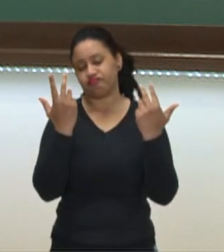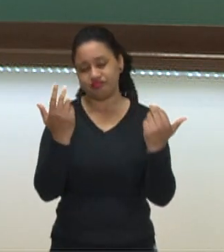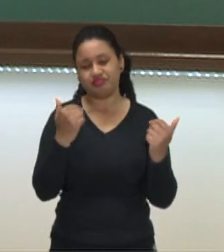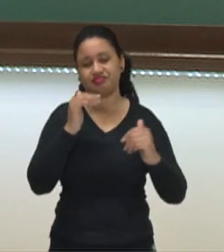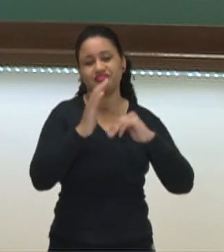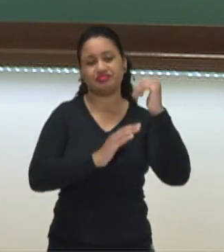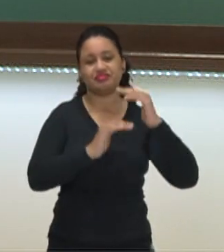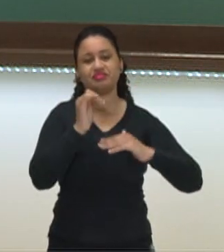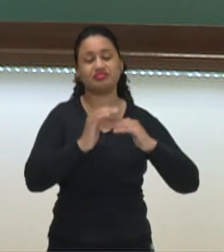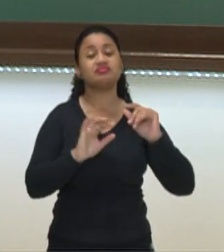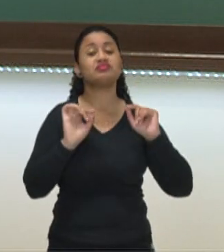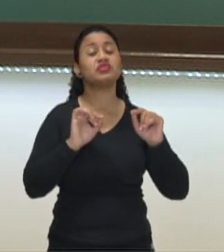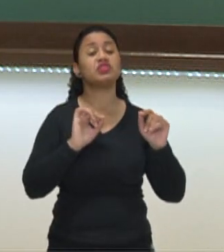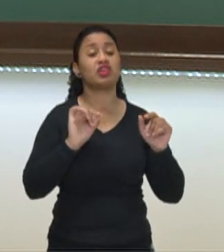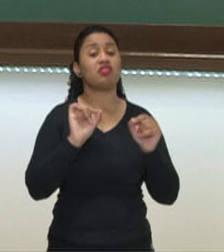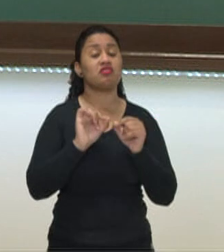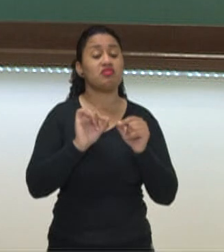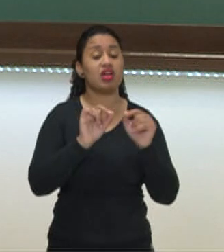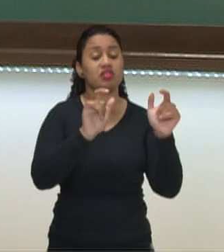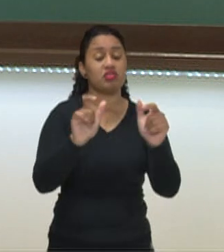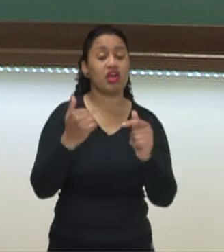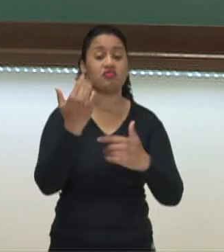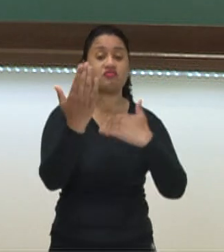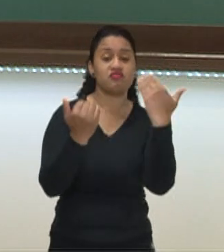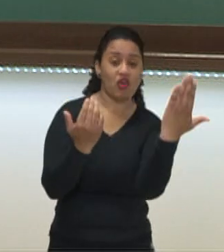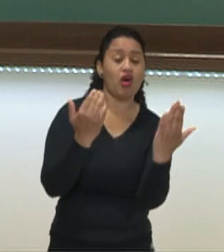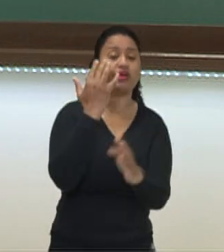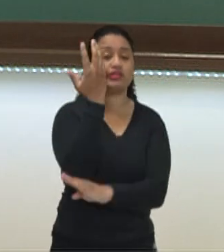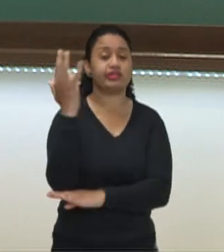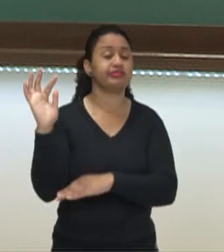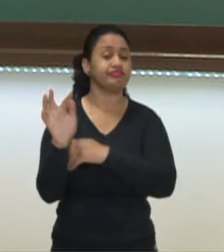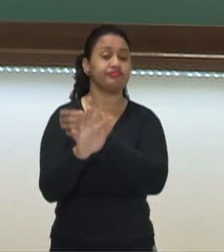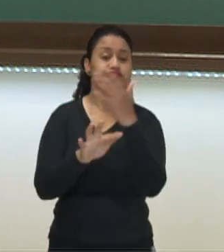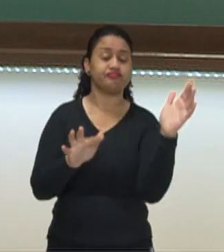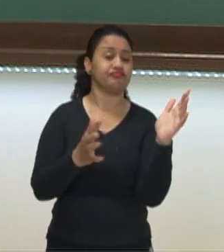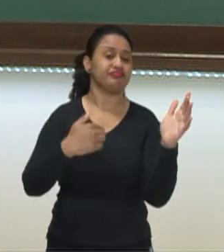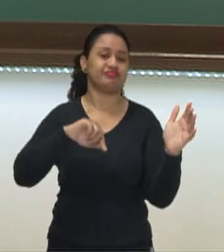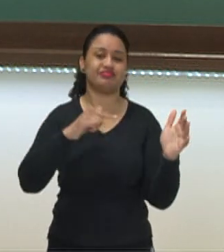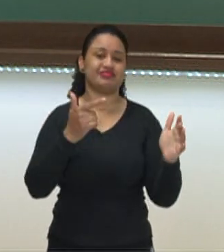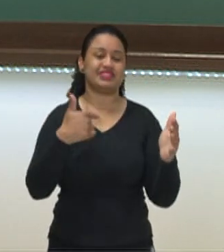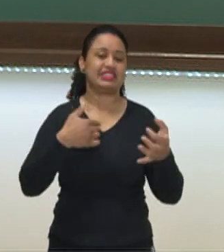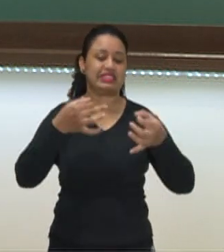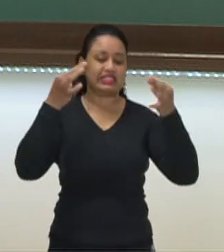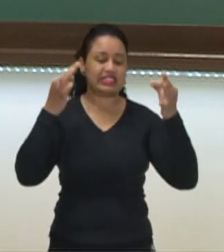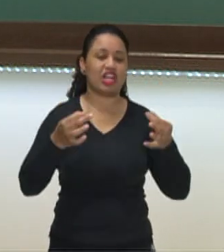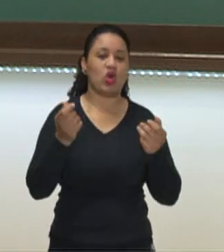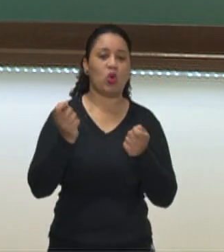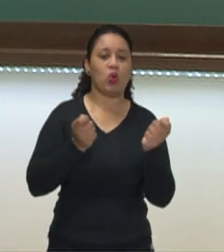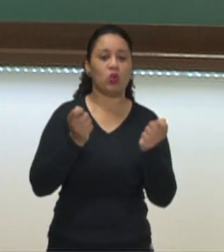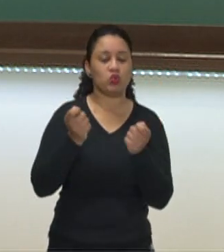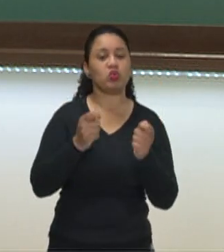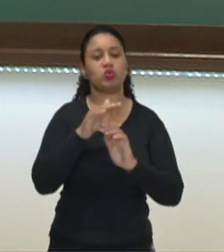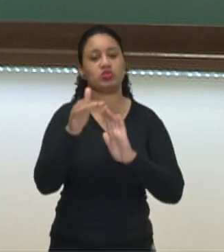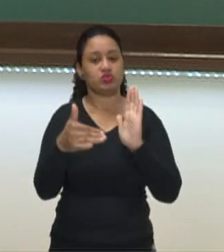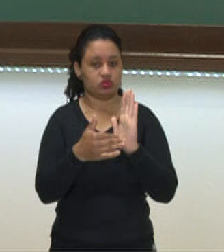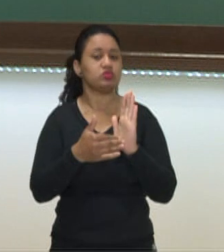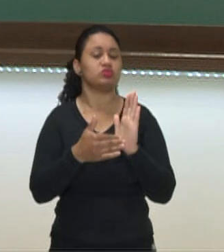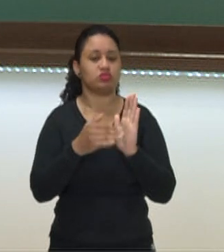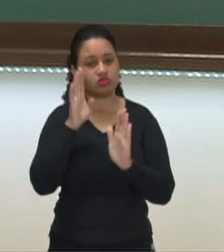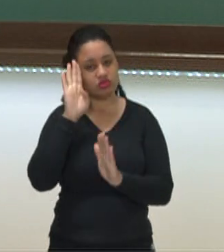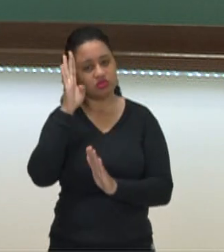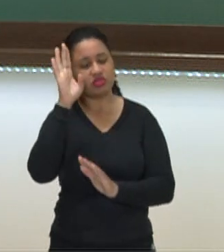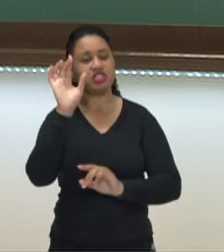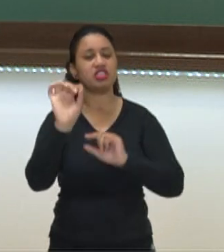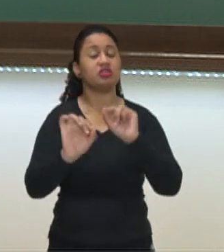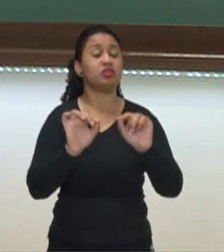essas práticas são realizadas ali no ambiente externo, nós não temos 100% de controle da situação,